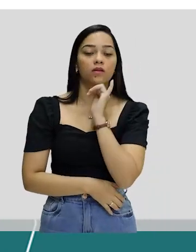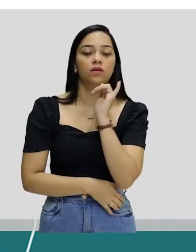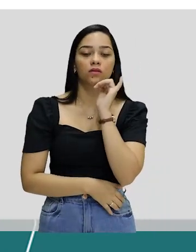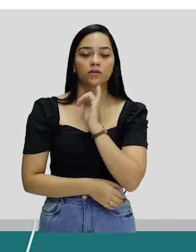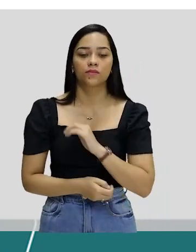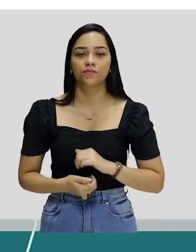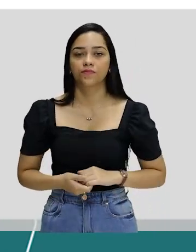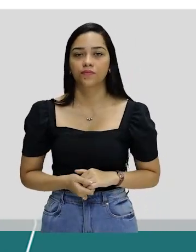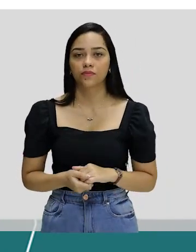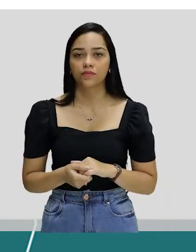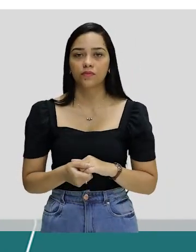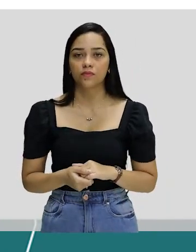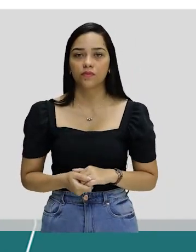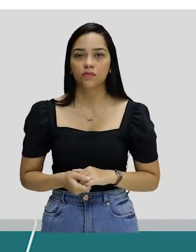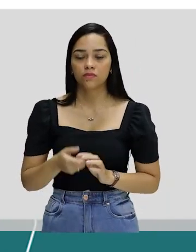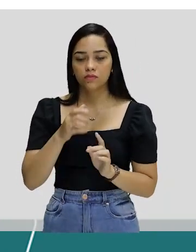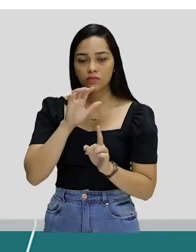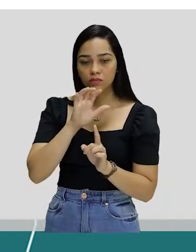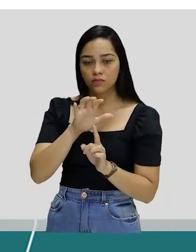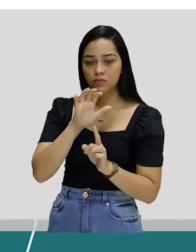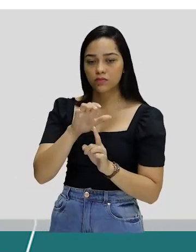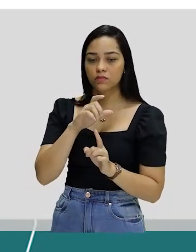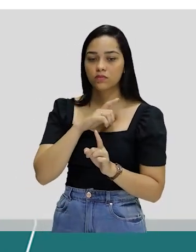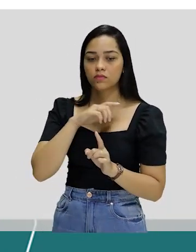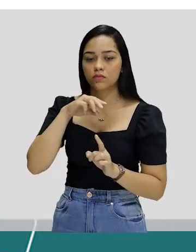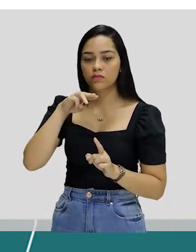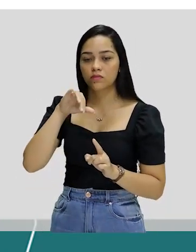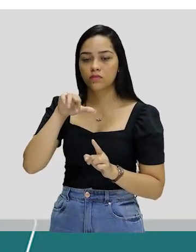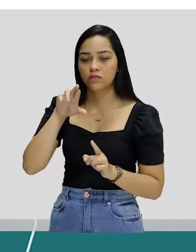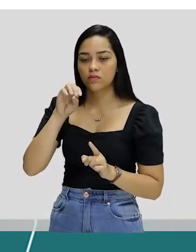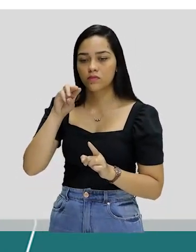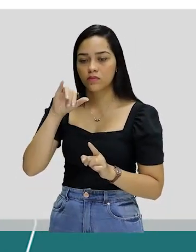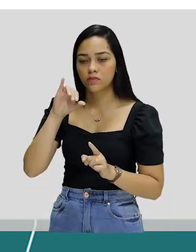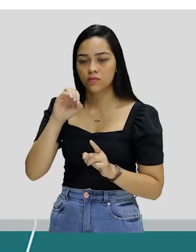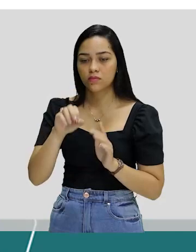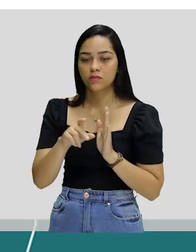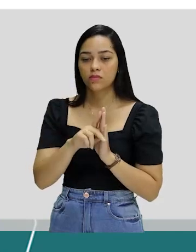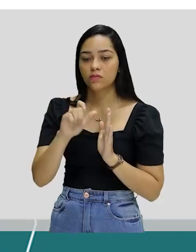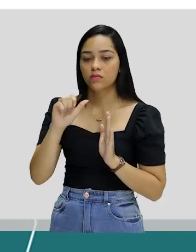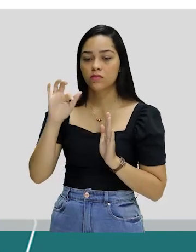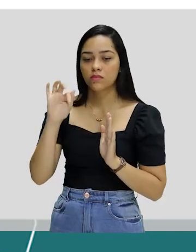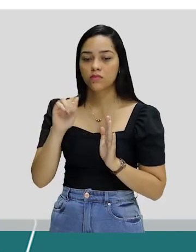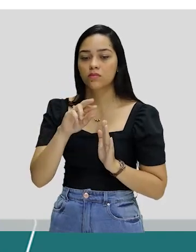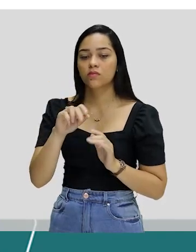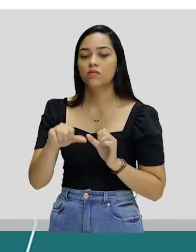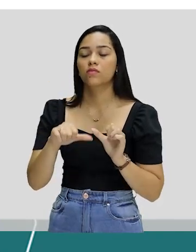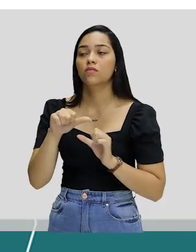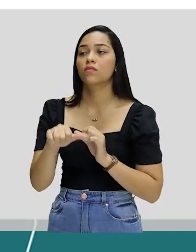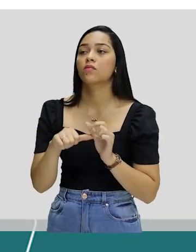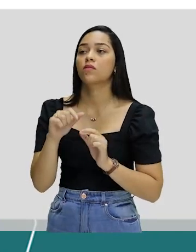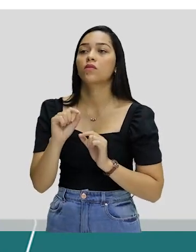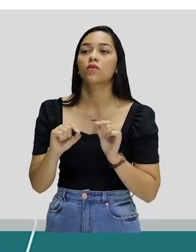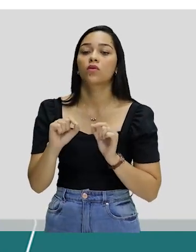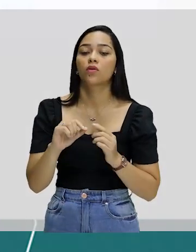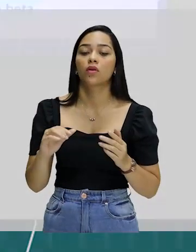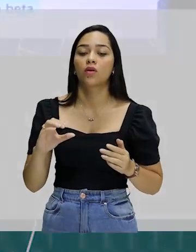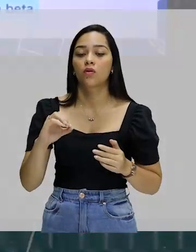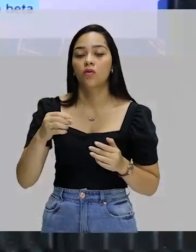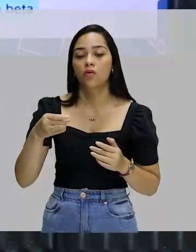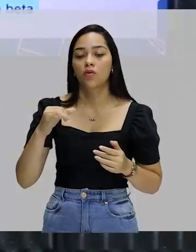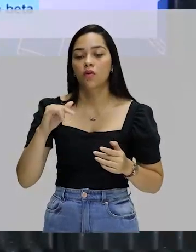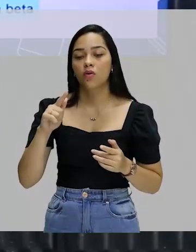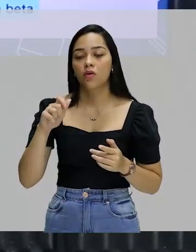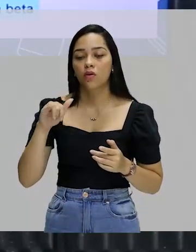exemplo, o ataque do nitrogênio pela partícula alfa. Então vai gerar o quê? Vai gerar o